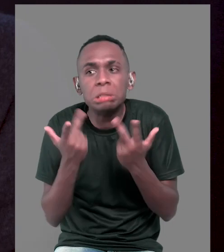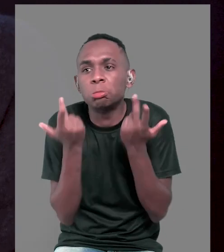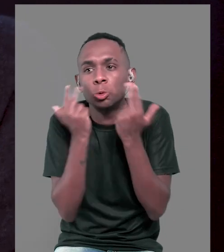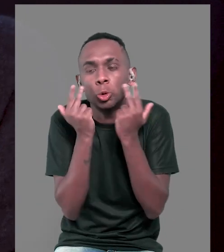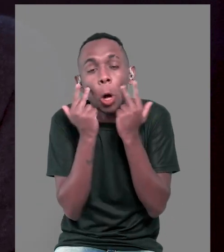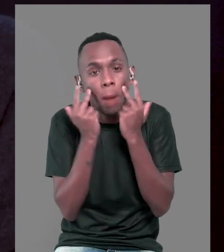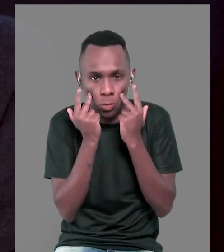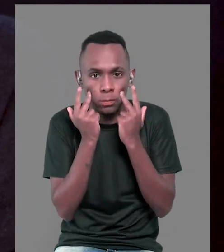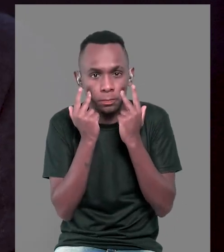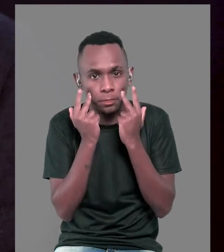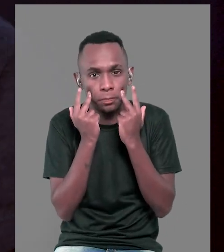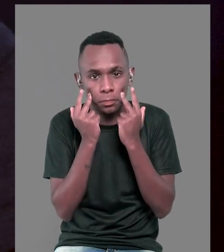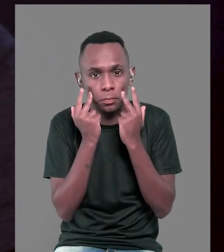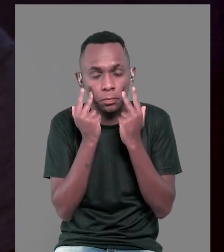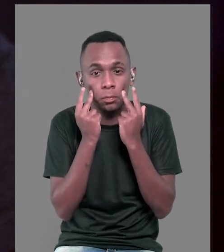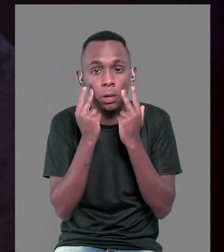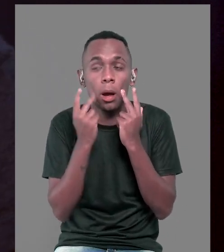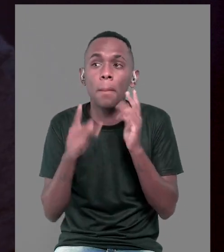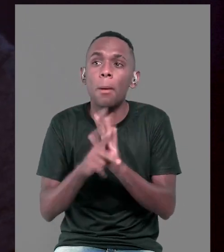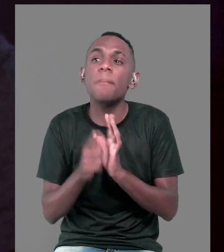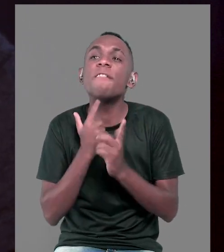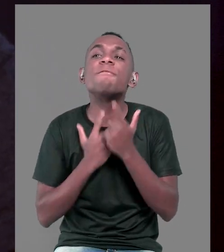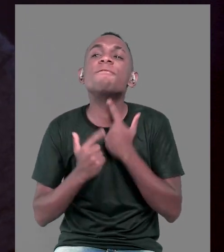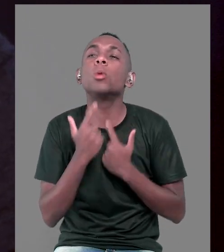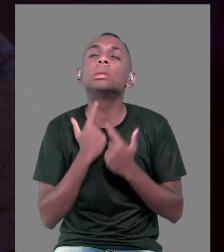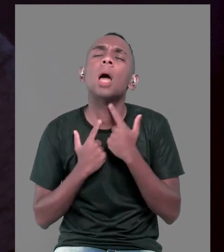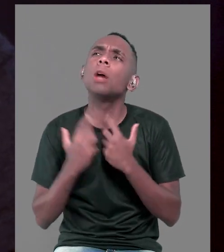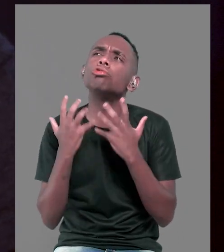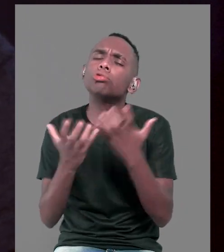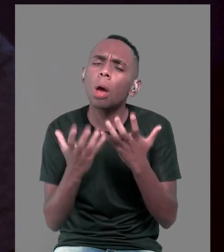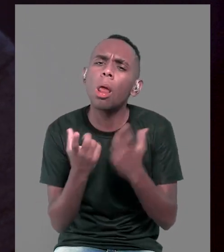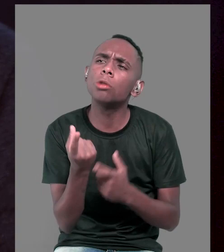natural no desejo de ganhar dinheiro.